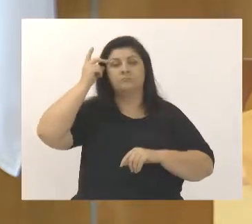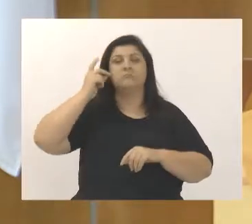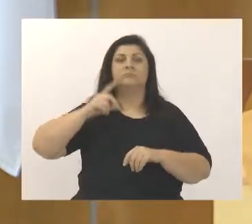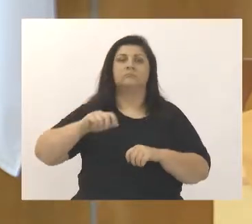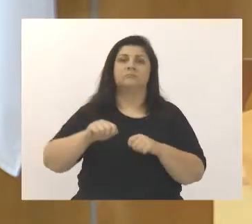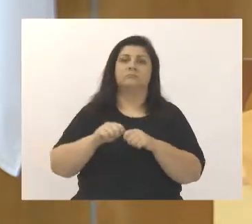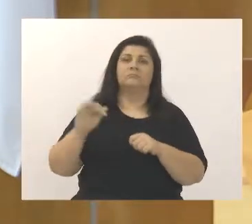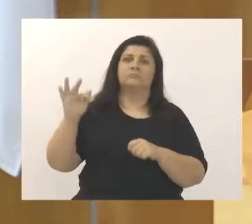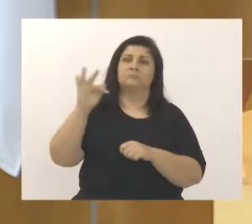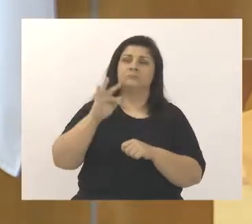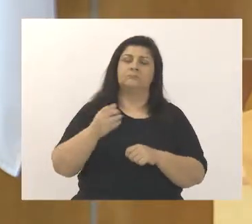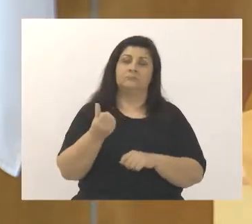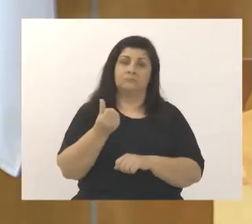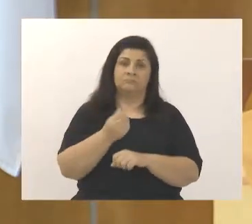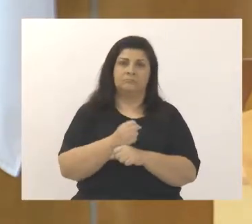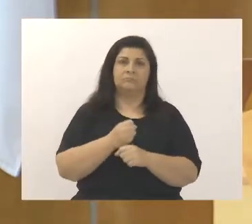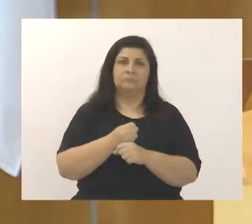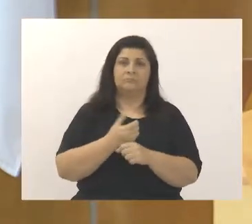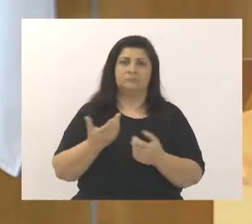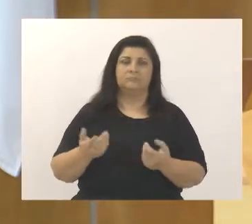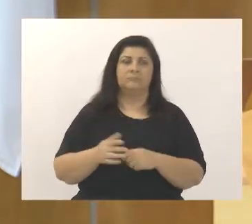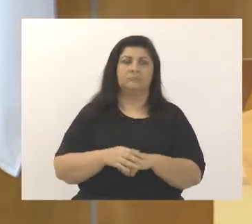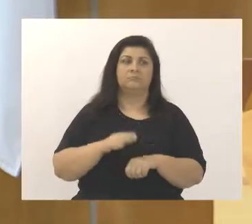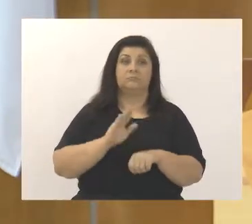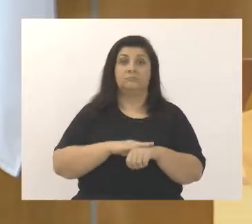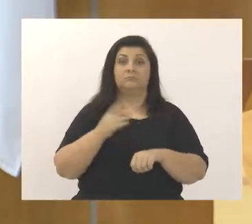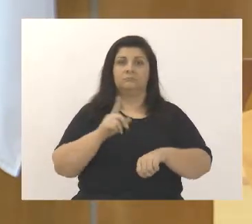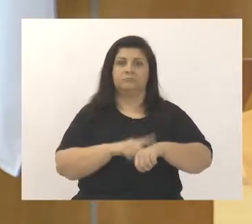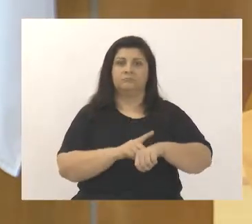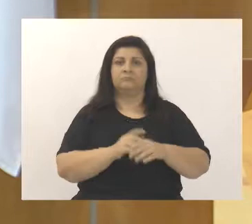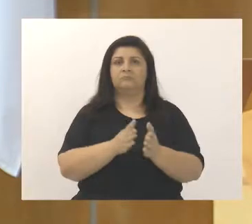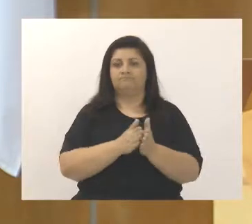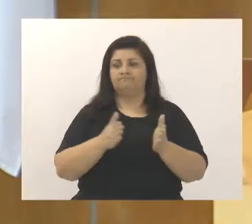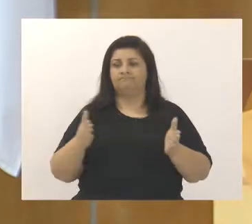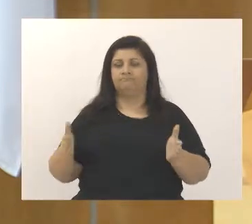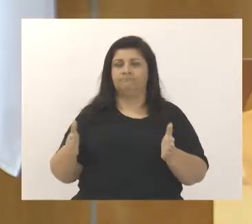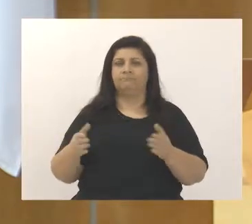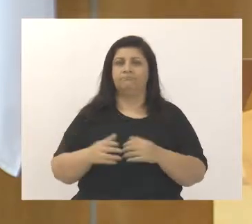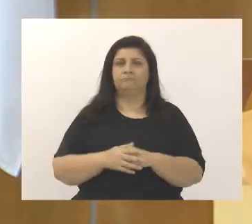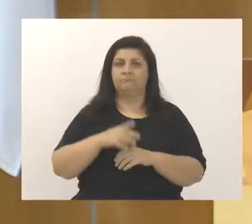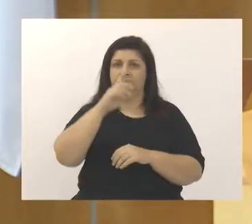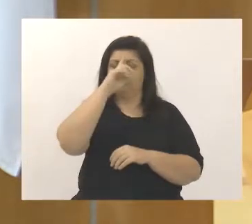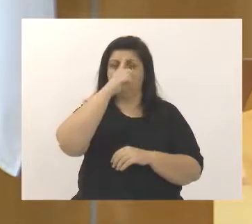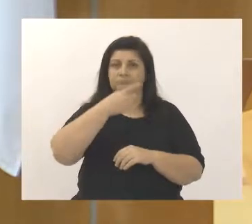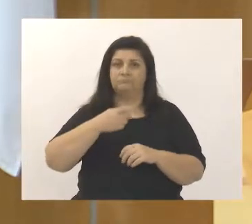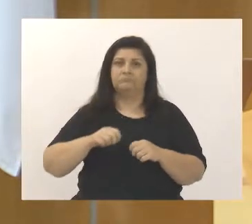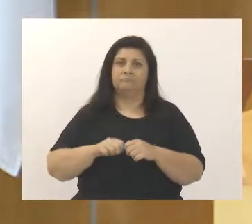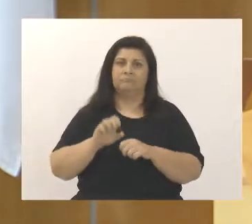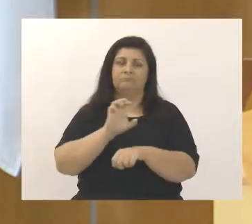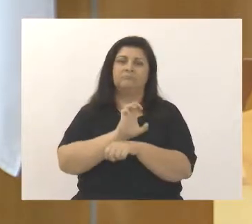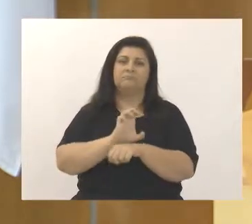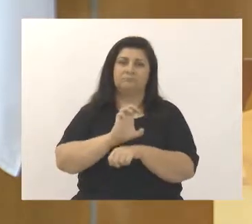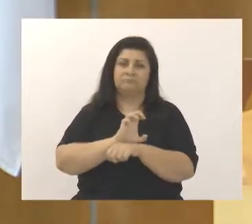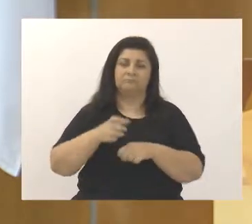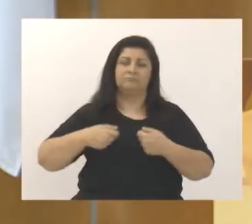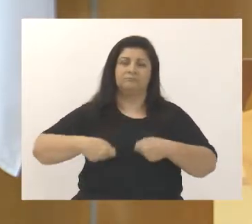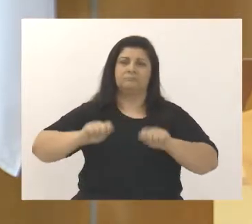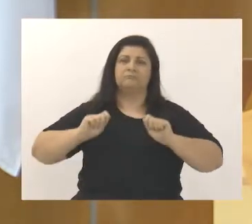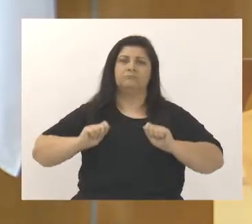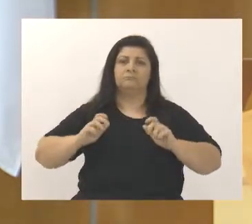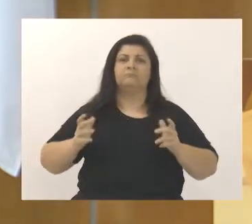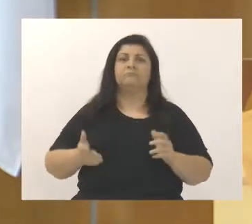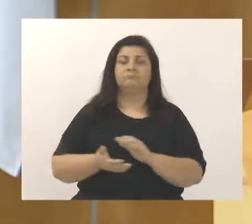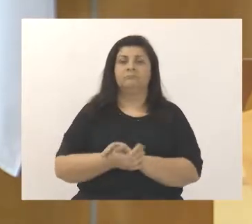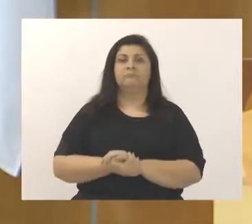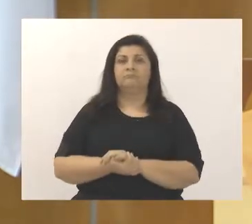aí de 6 anos, né, e mais um período também que ele é obrigado se capacitar.